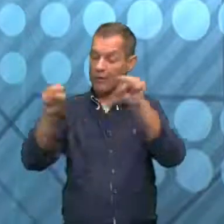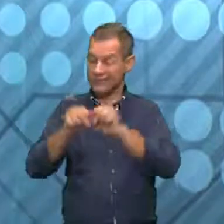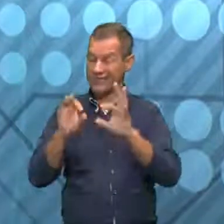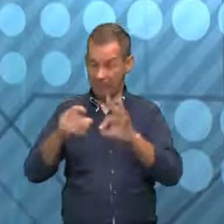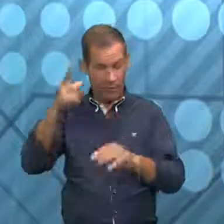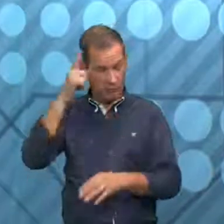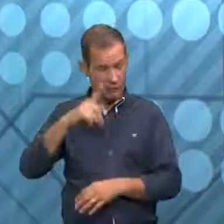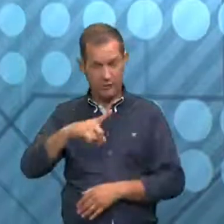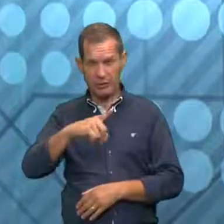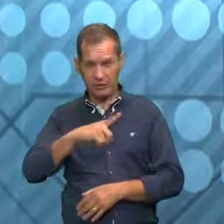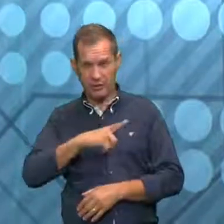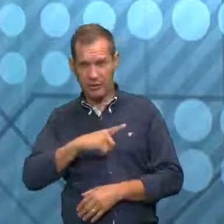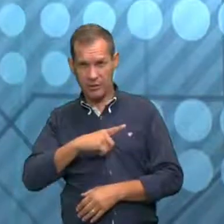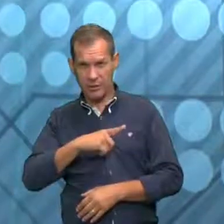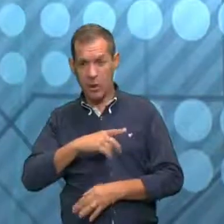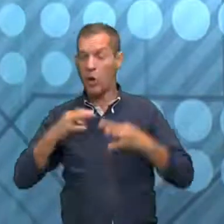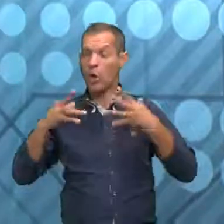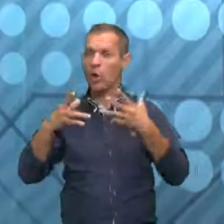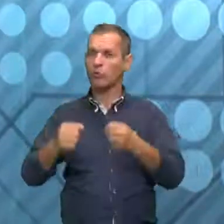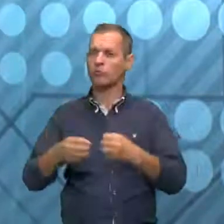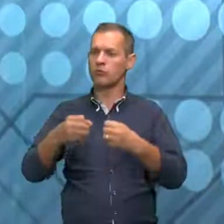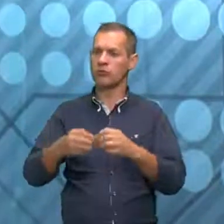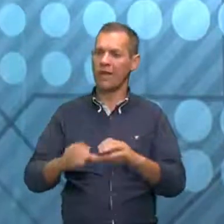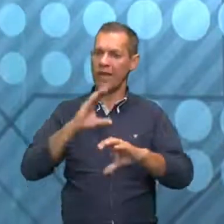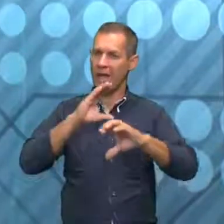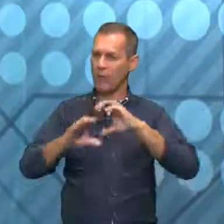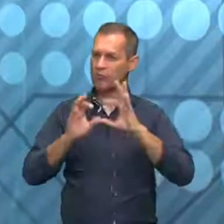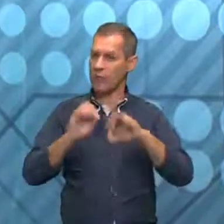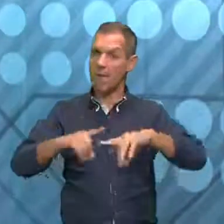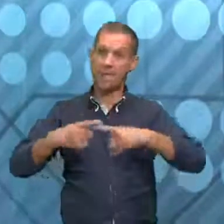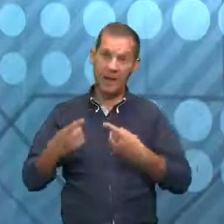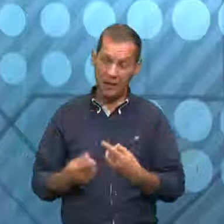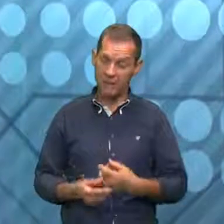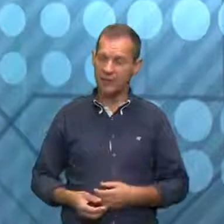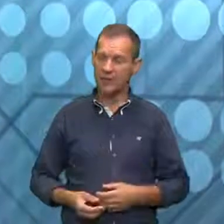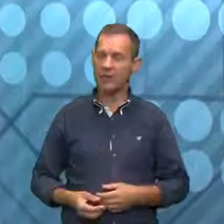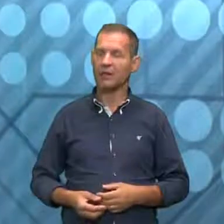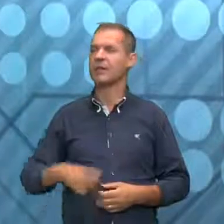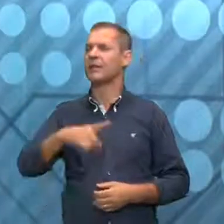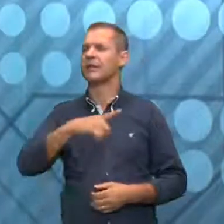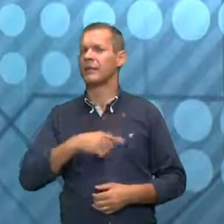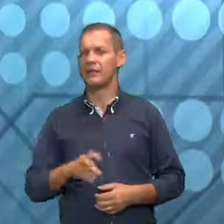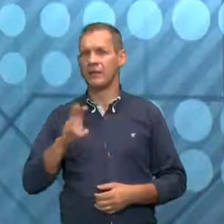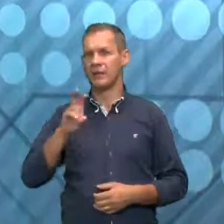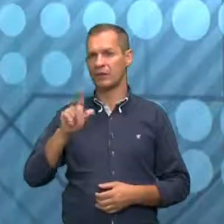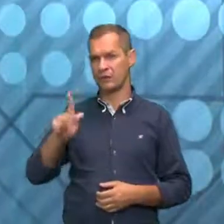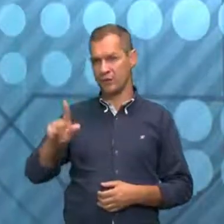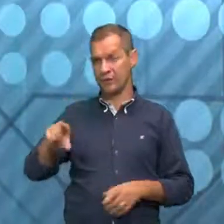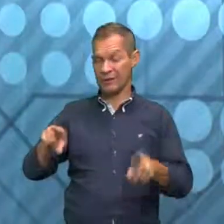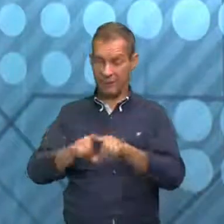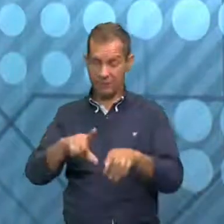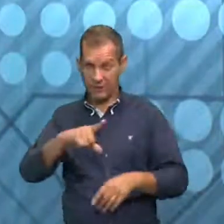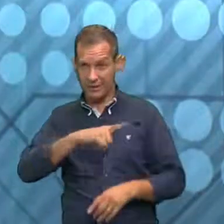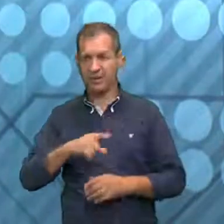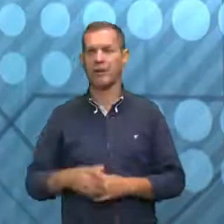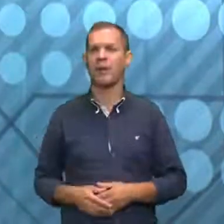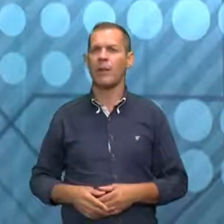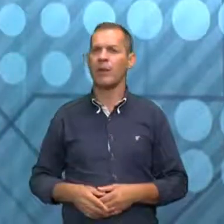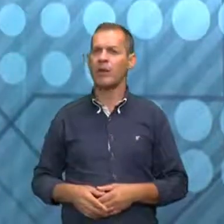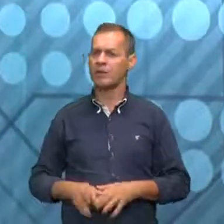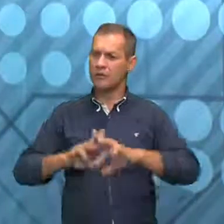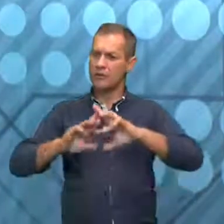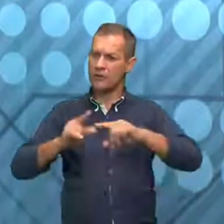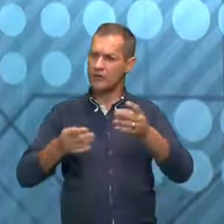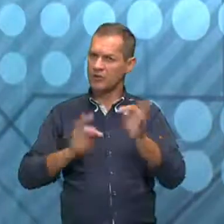apropriado vai conseguir dar conta de lidar com todas essas comunicações. Sistema apropriado, eu falo de 5G, eu falo também de algumas